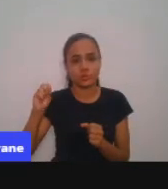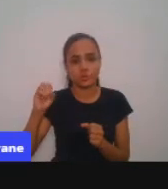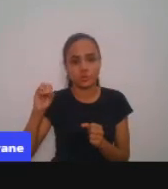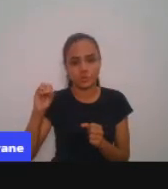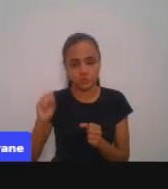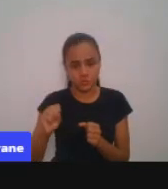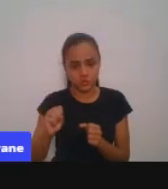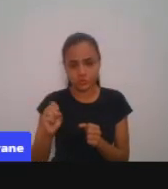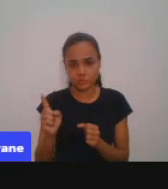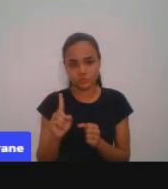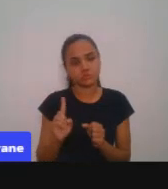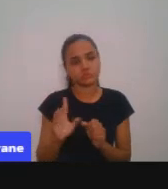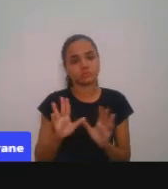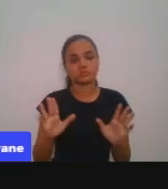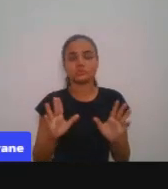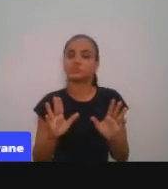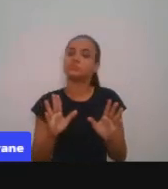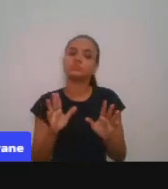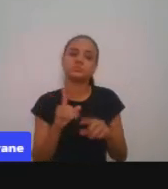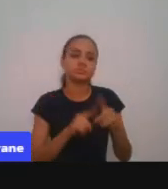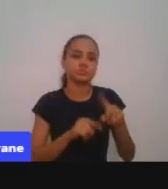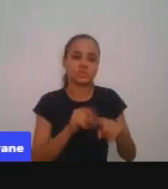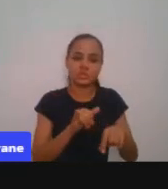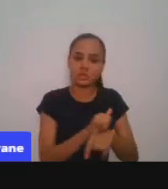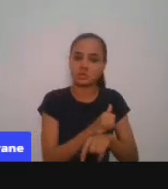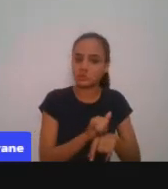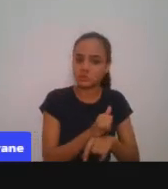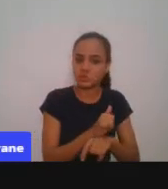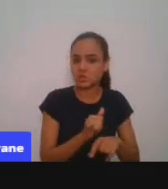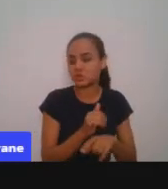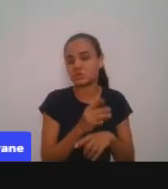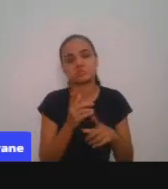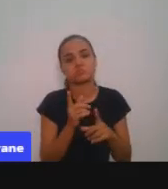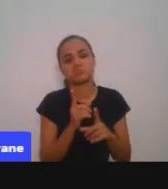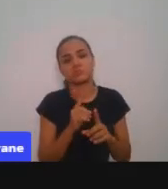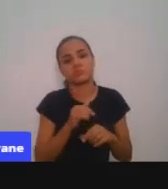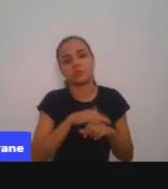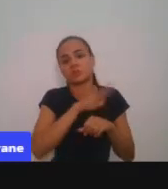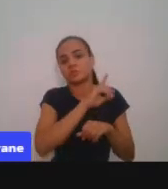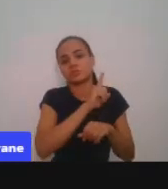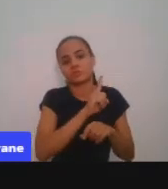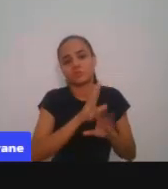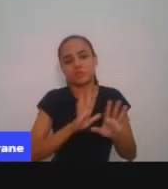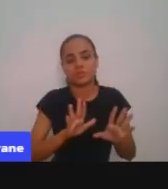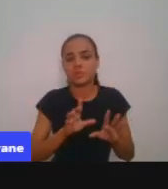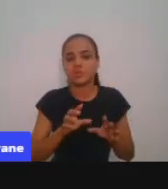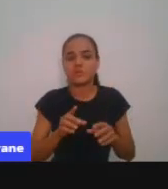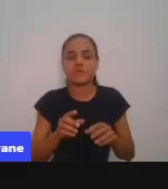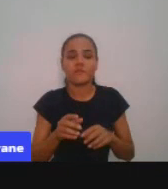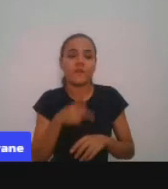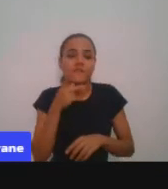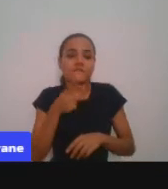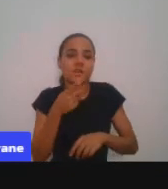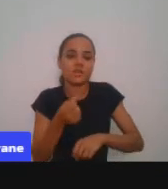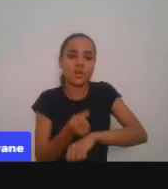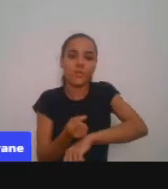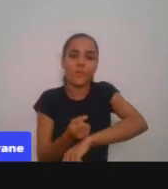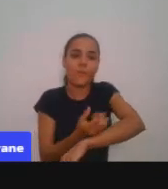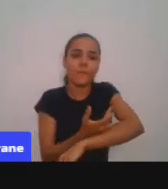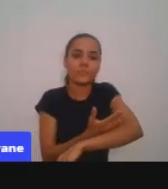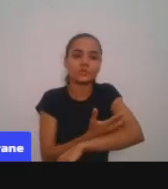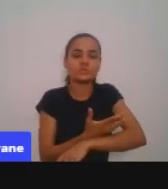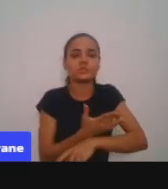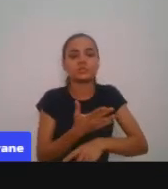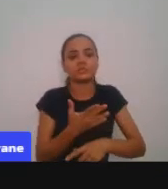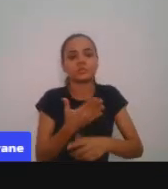mas a gente está falando de questões psicológicas, de questões emocionais, de tempo. Tem crianças, então, que ficam com os irmãos mais